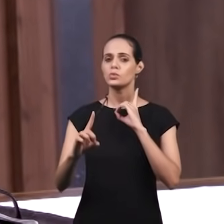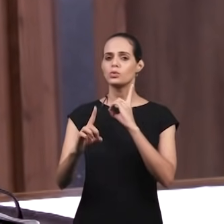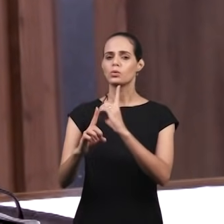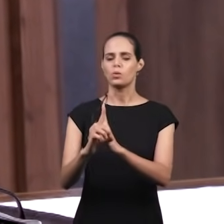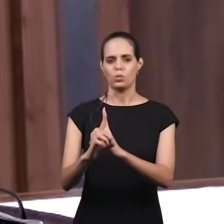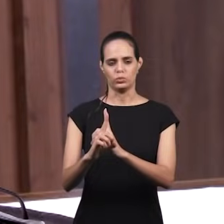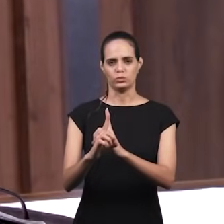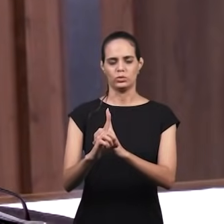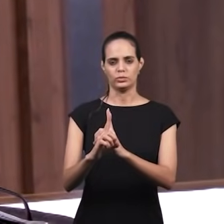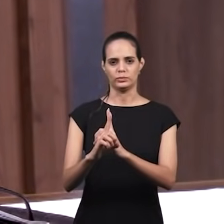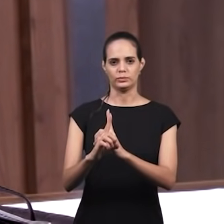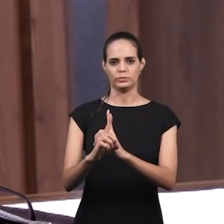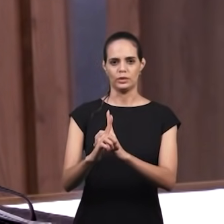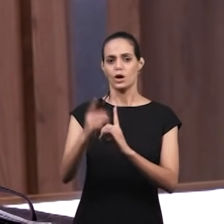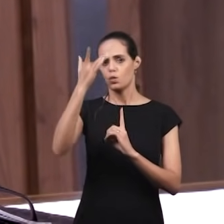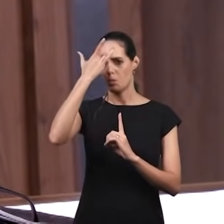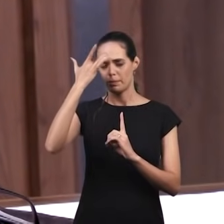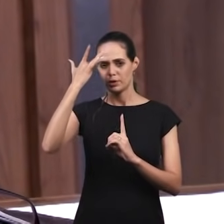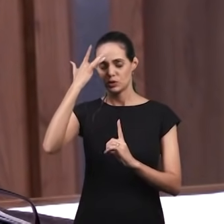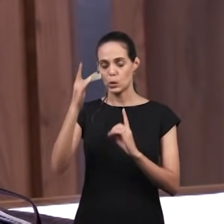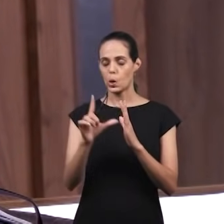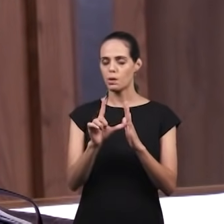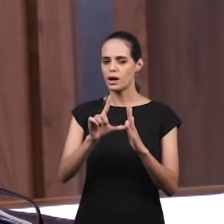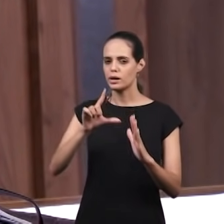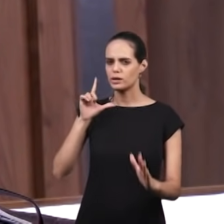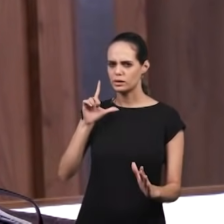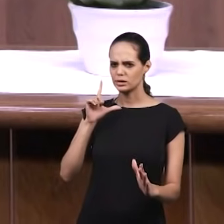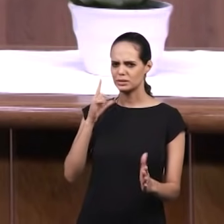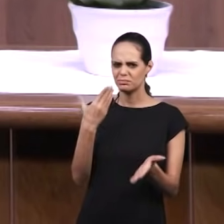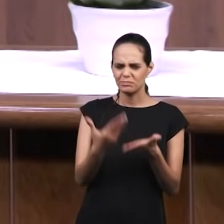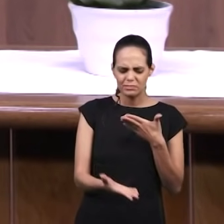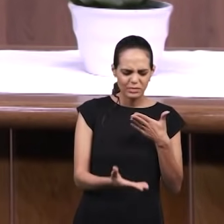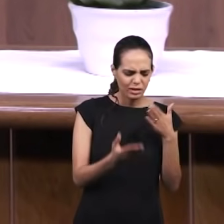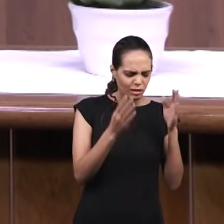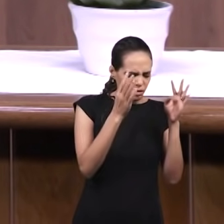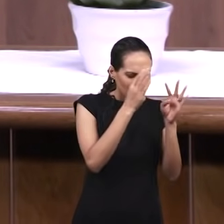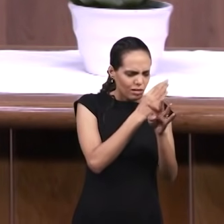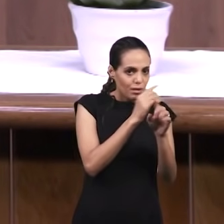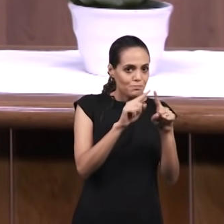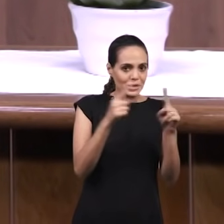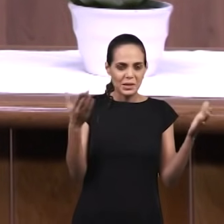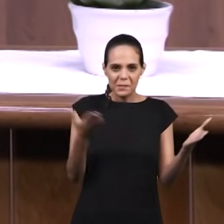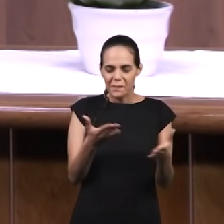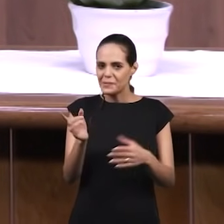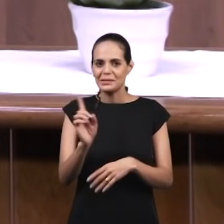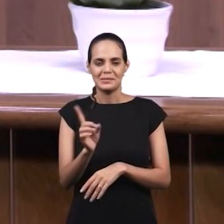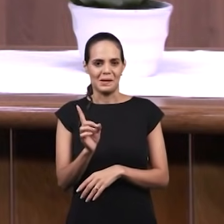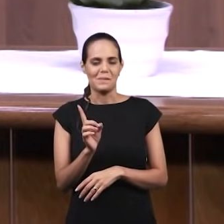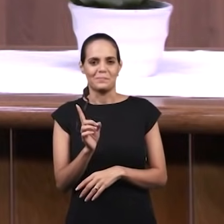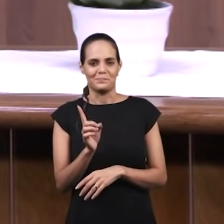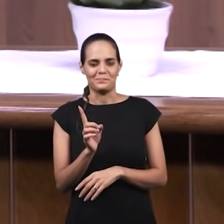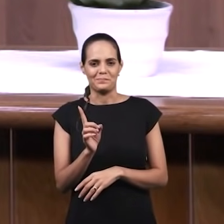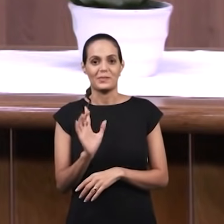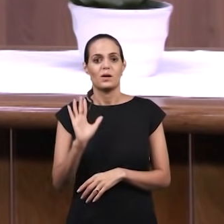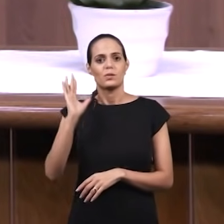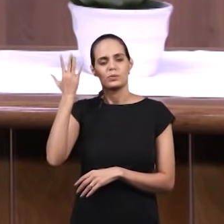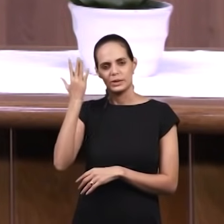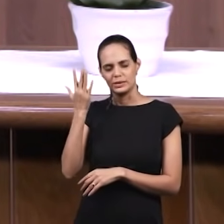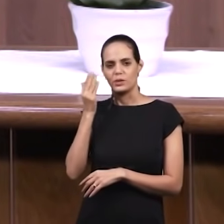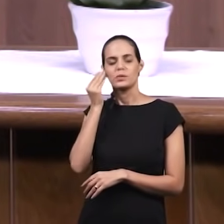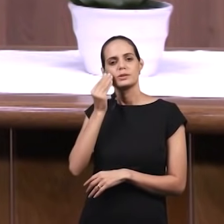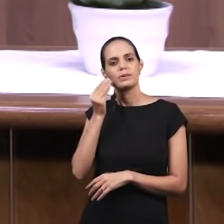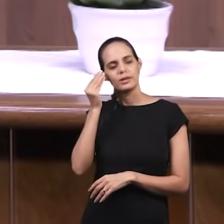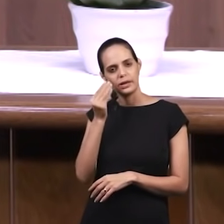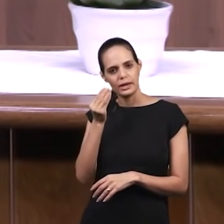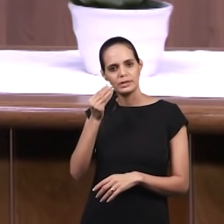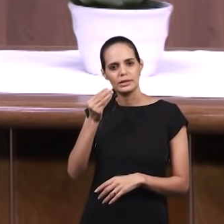se fala daquele que estava perdido, mas agora não está mais. Foi o que aconteceu com a experiência daquele